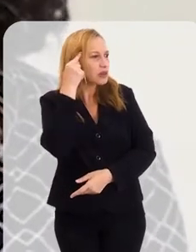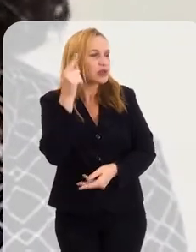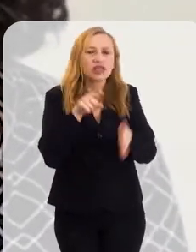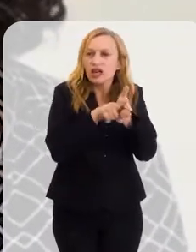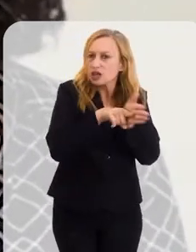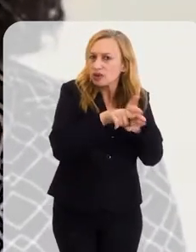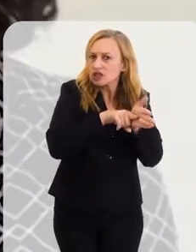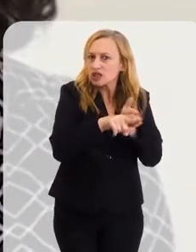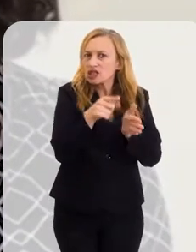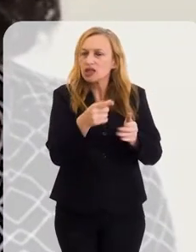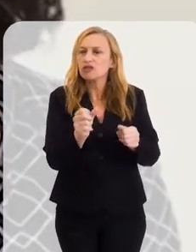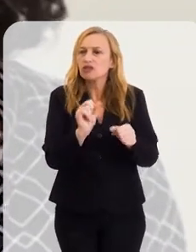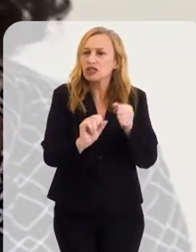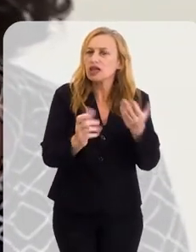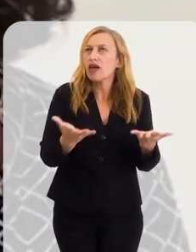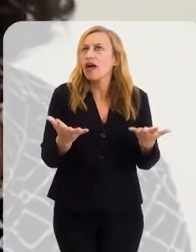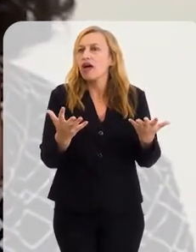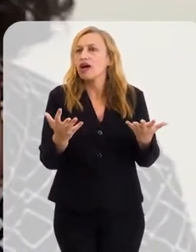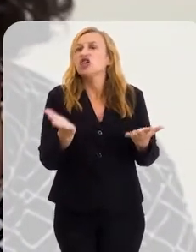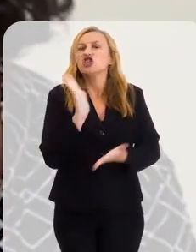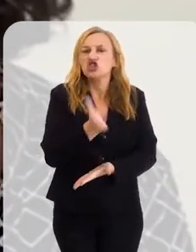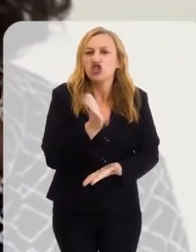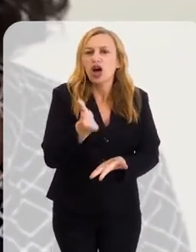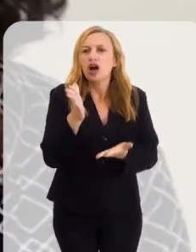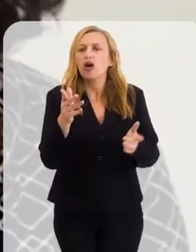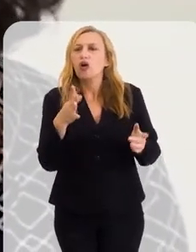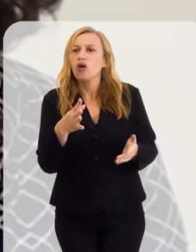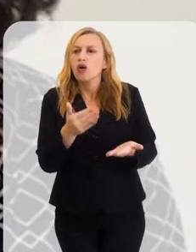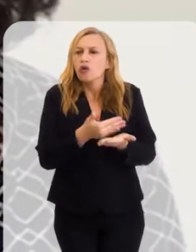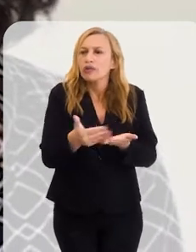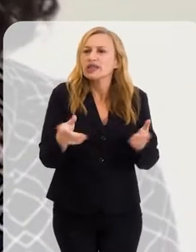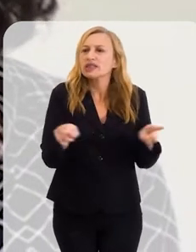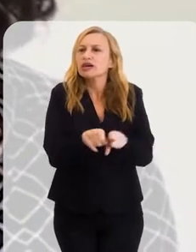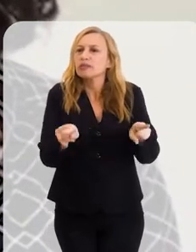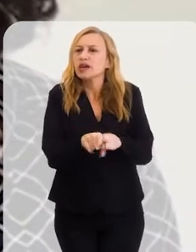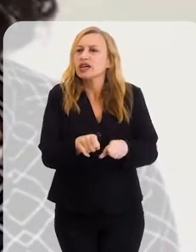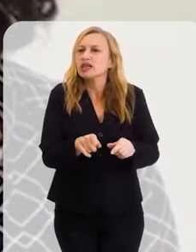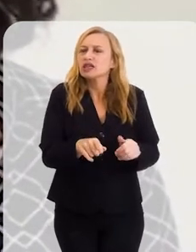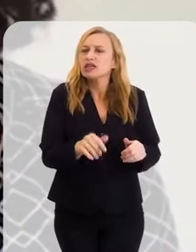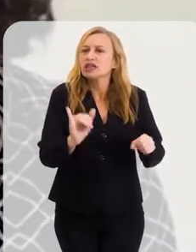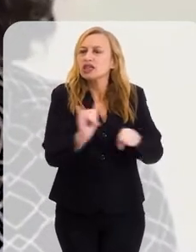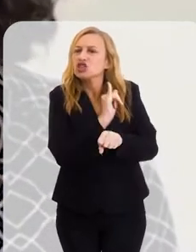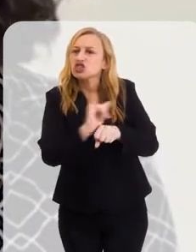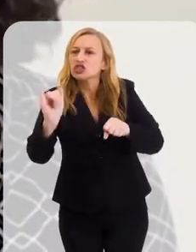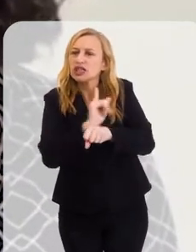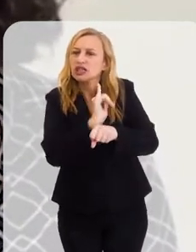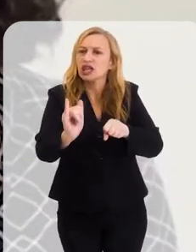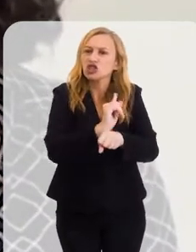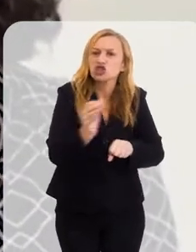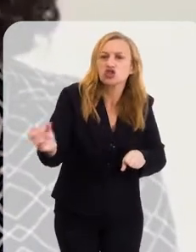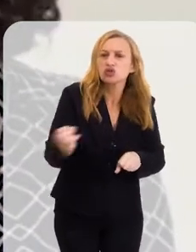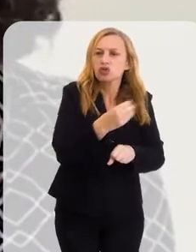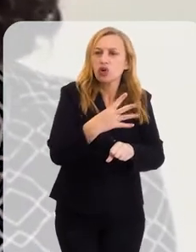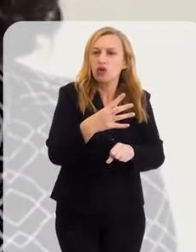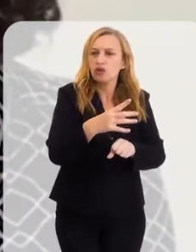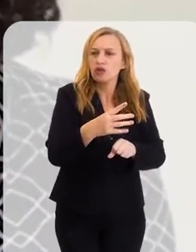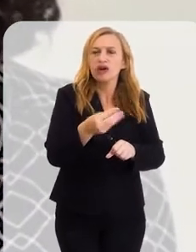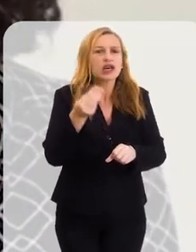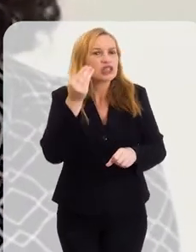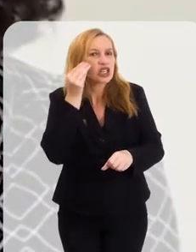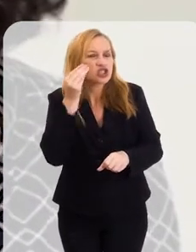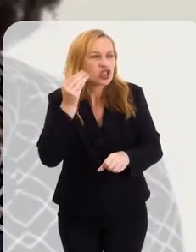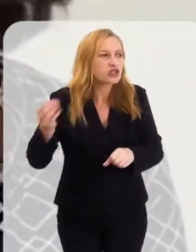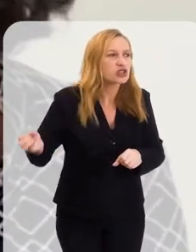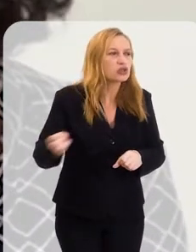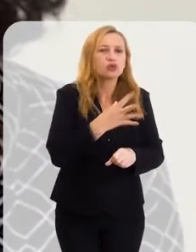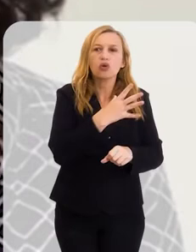acontecido? Na sua percepção, nas pesquisas que vocês estão fazendo, já começa também a ter formas que estão sendo